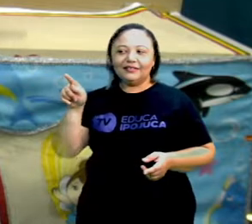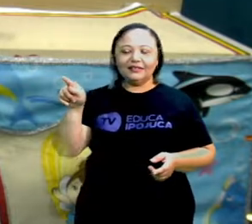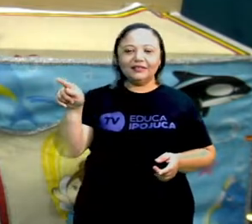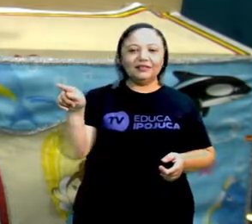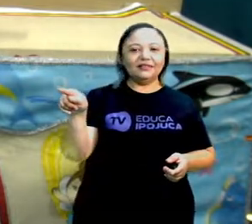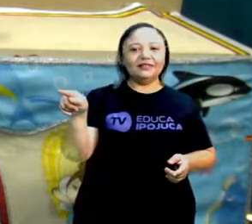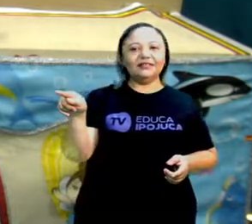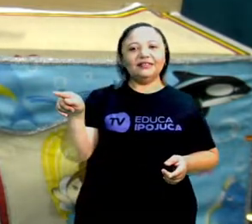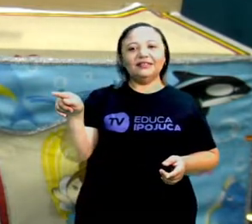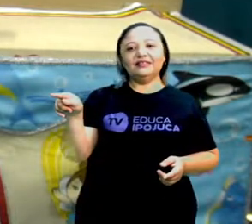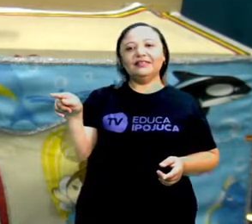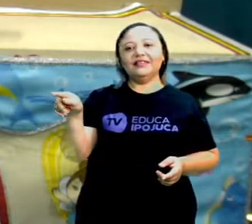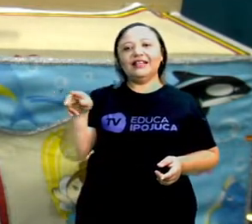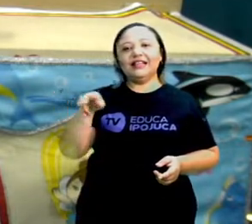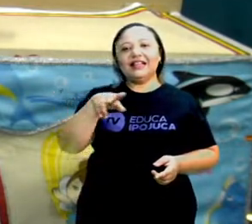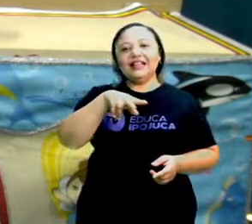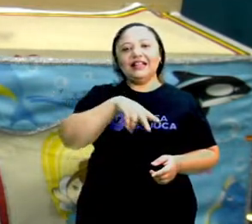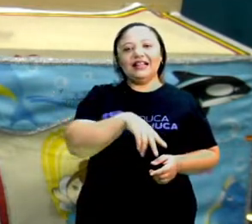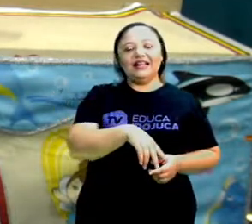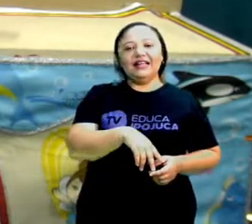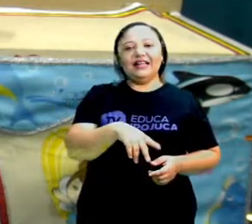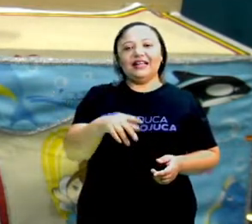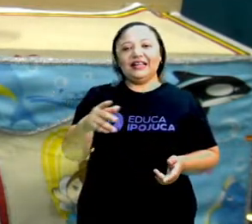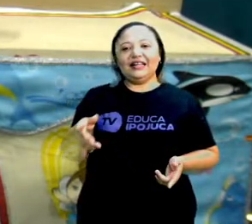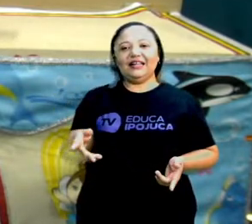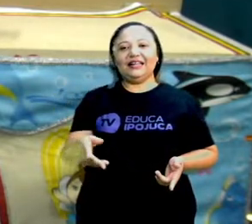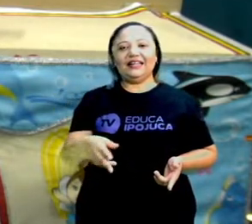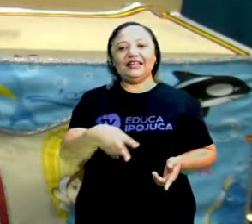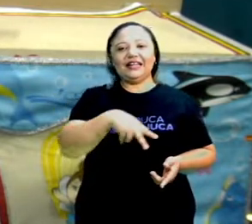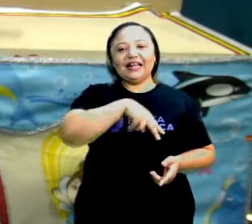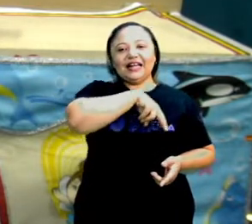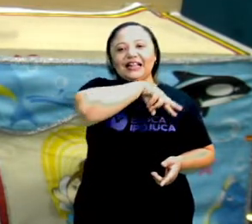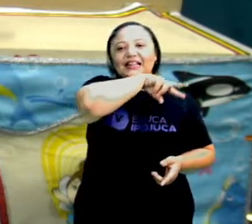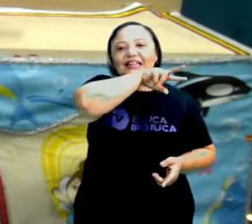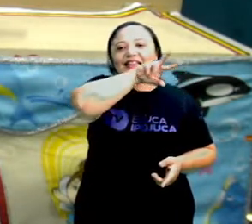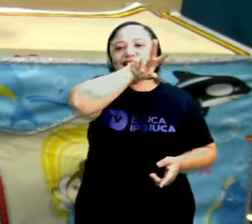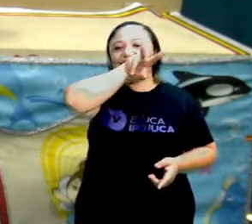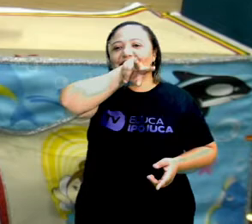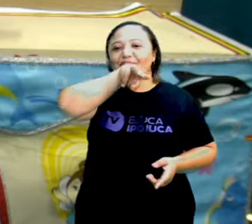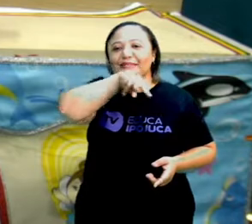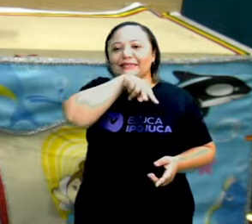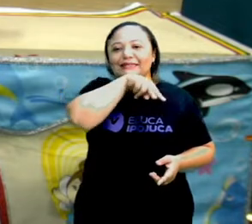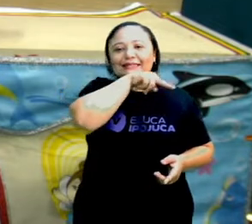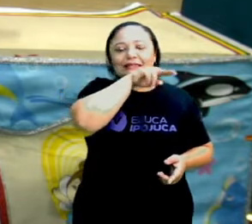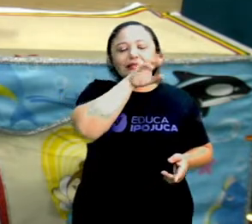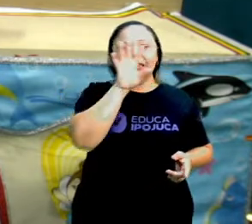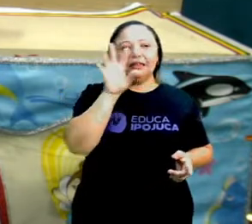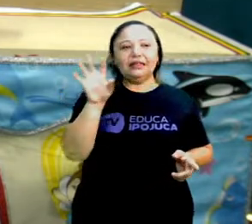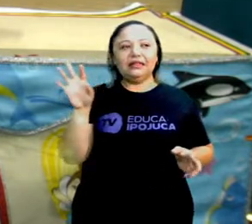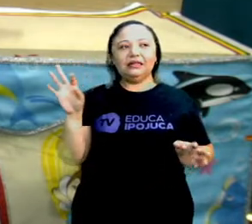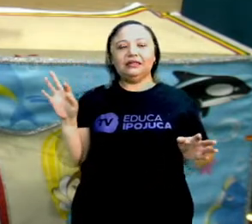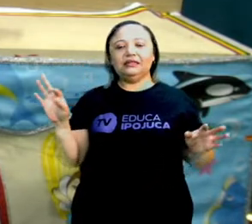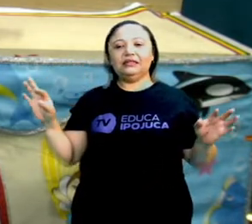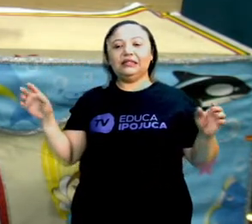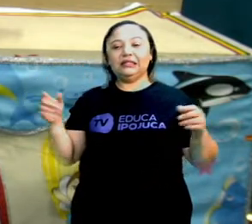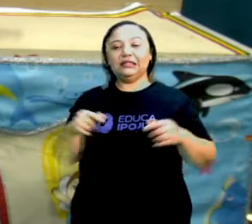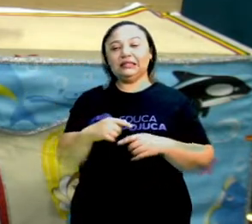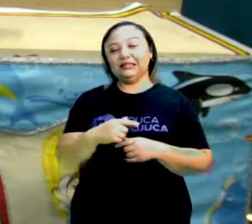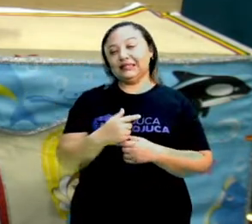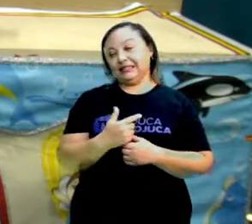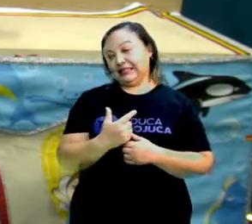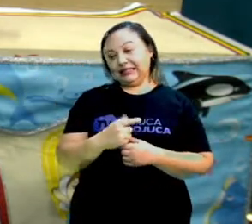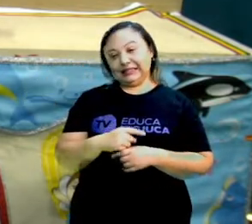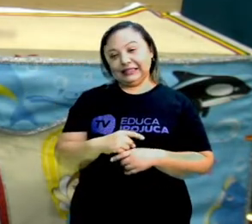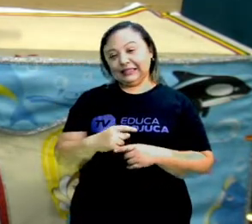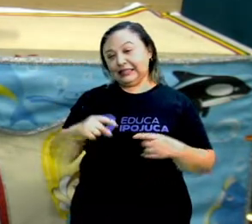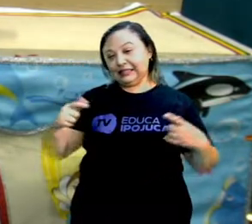A bruxa! Não! A feiticeira! A serpente! A serpente! Uma cobra